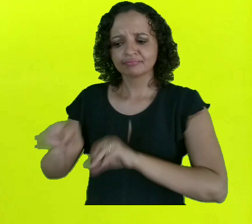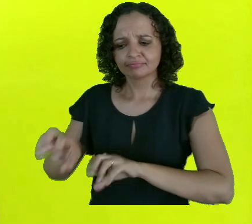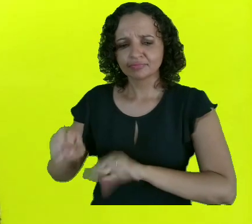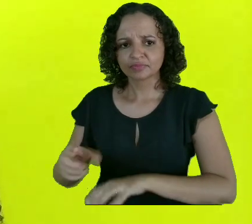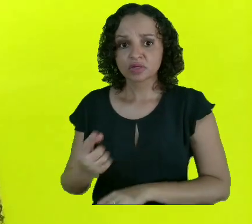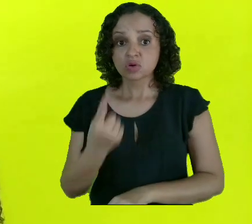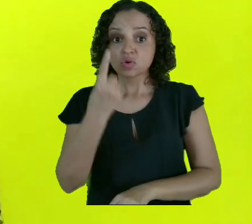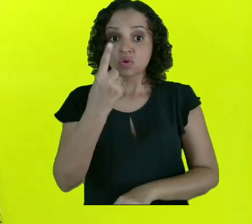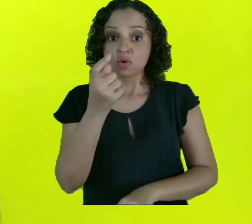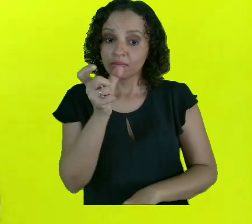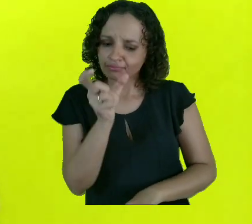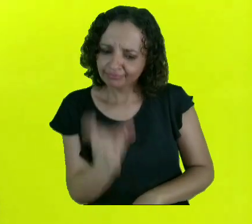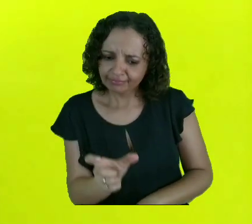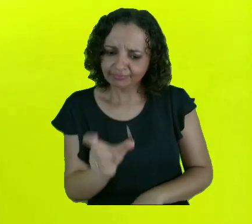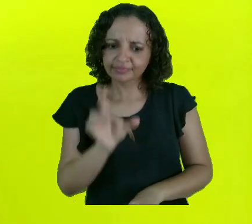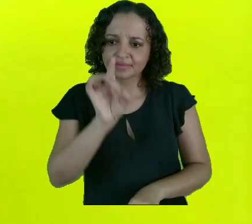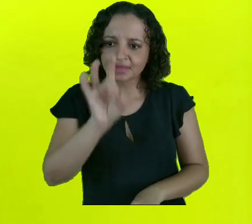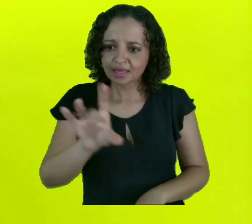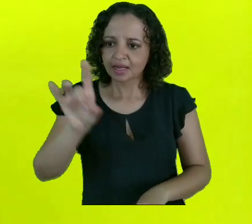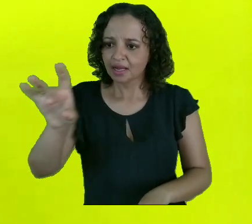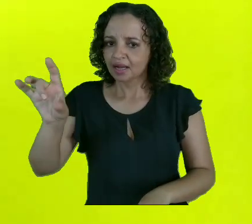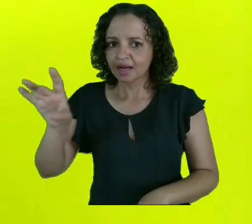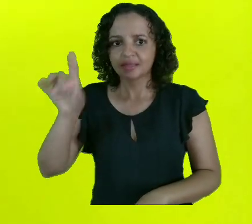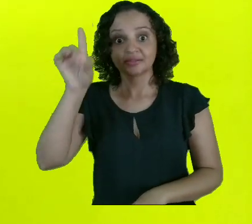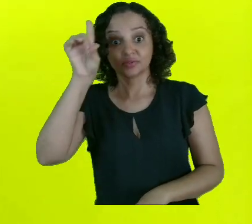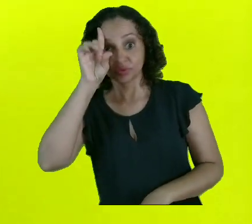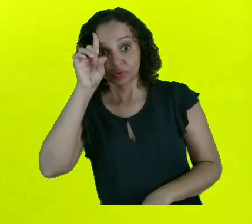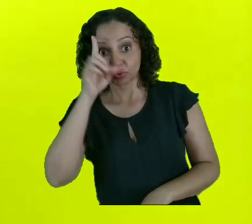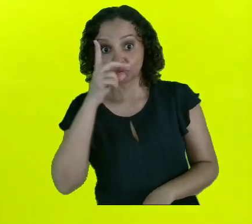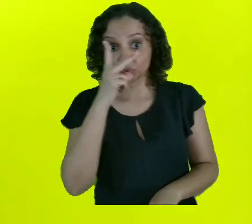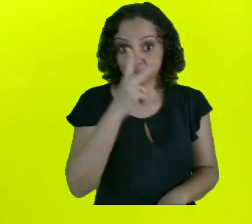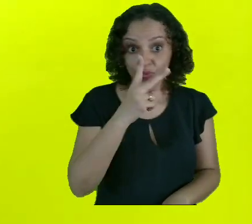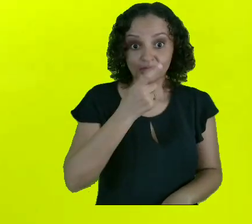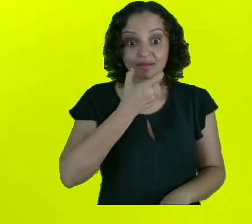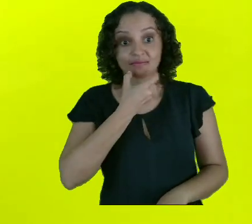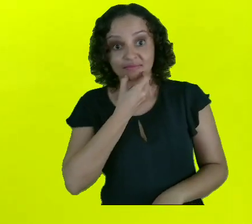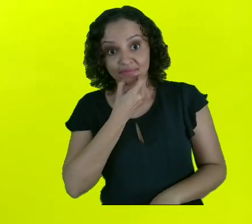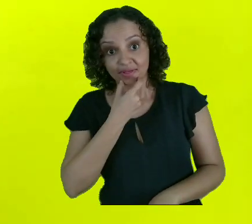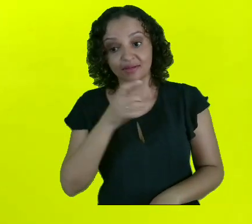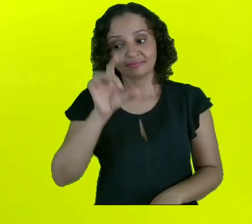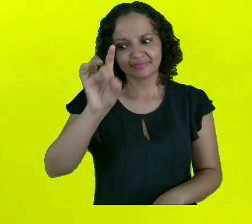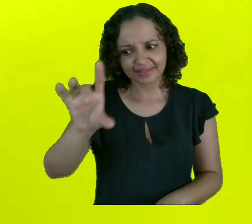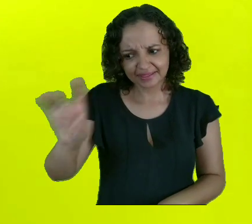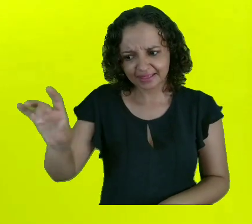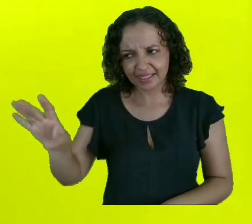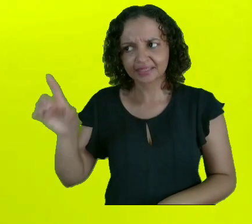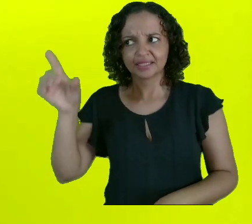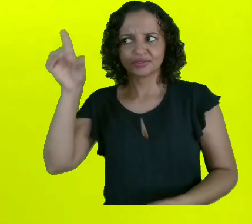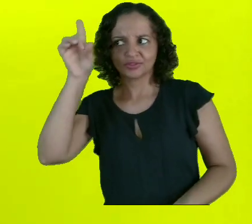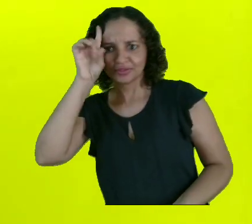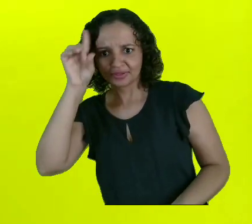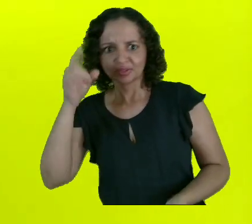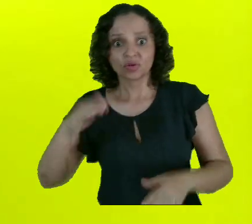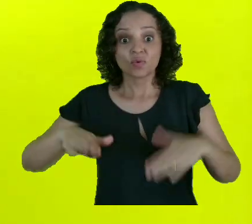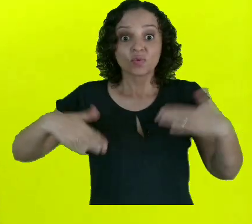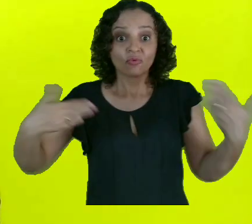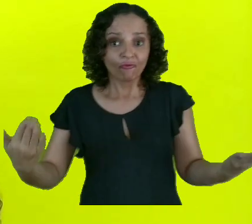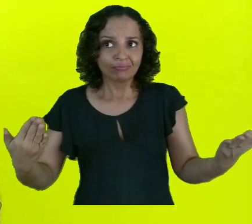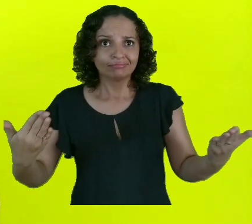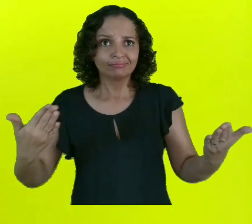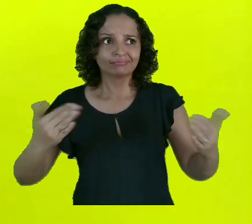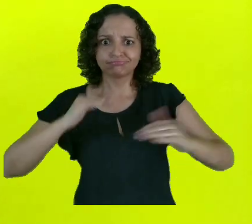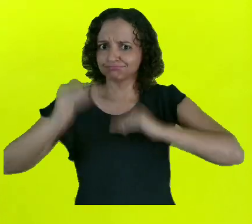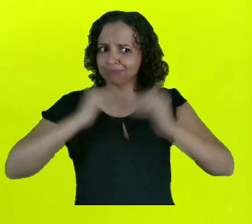dia. 2 palavras por dia. E isso é exponencial. Quando nós falamos exponencial, é